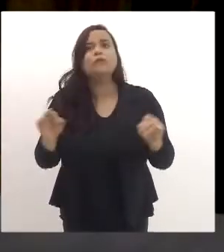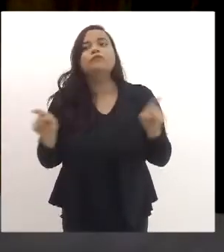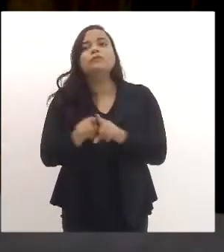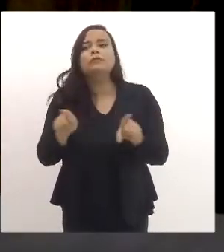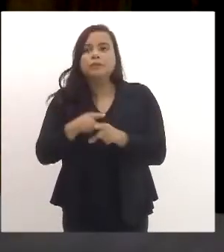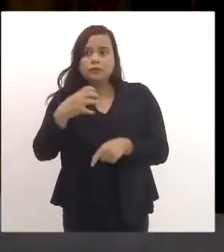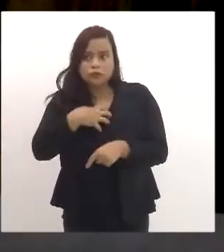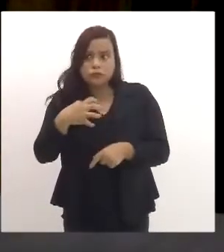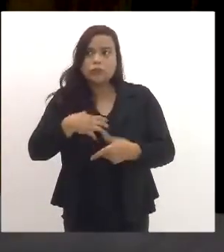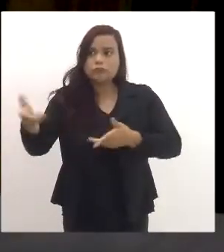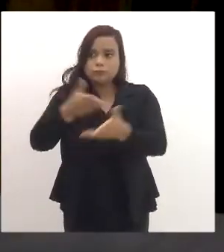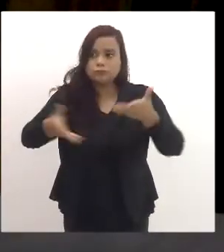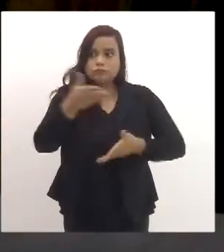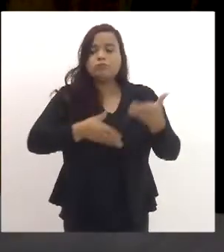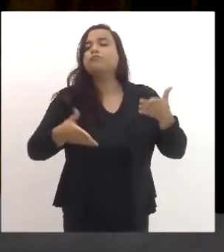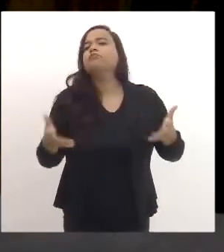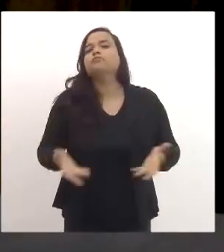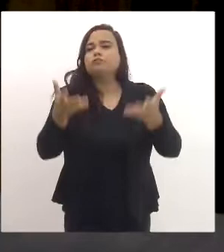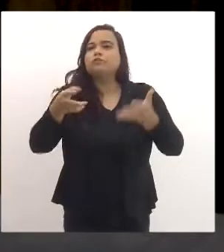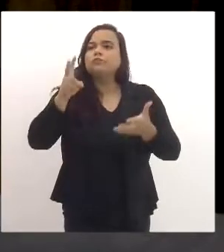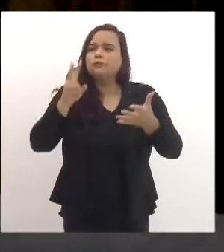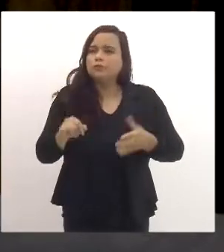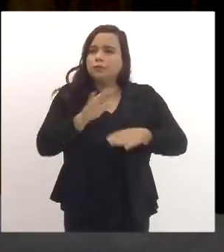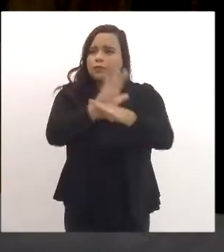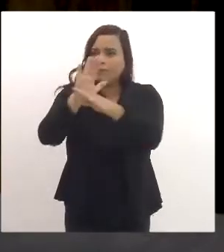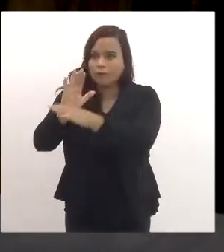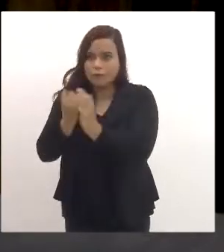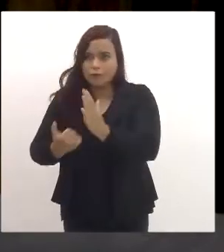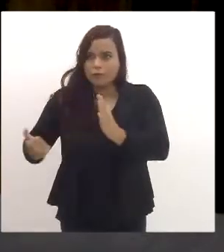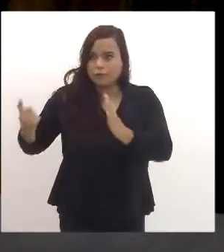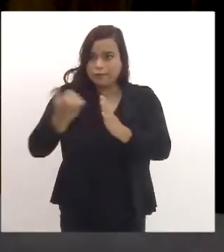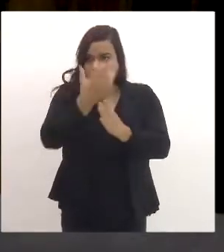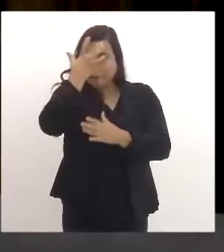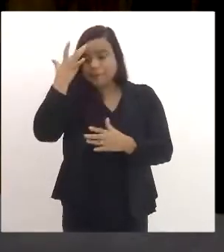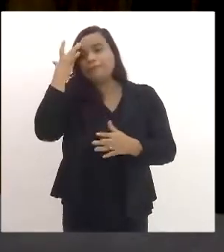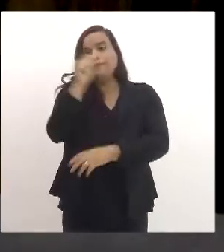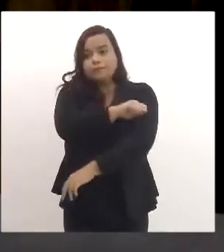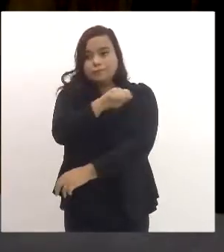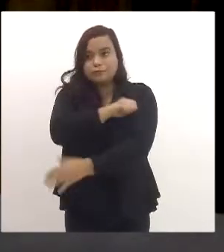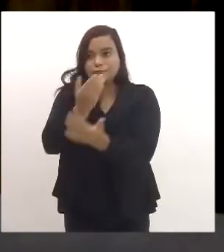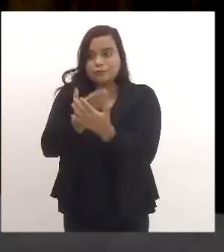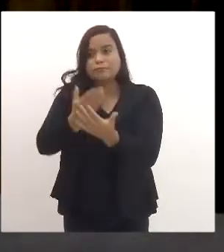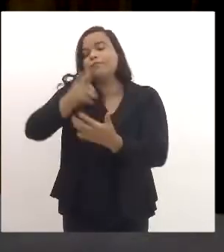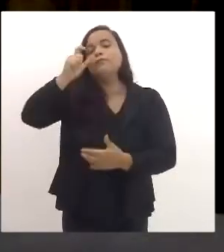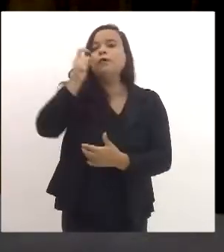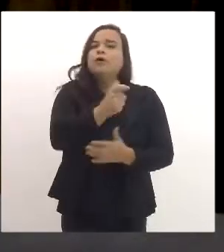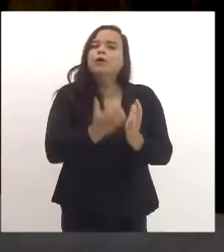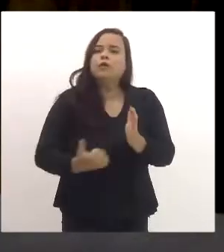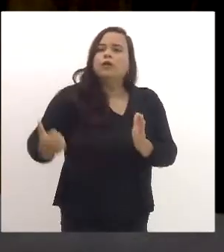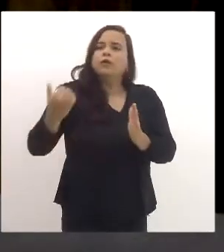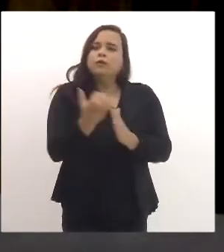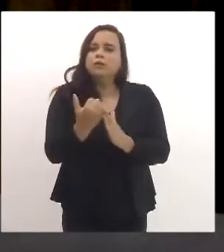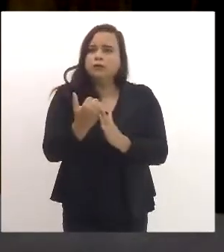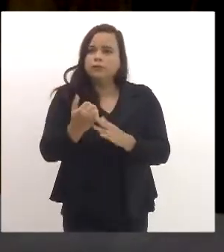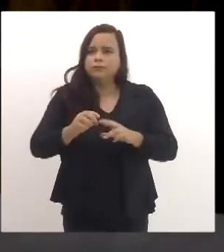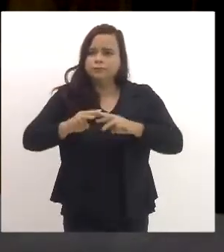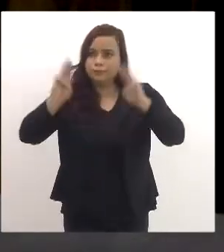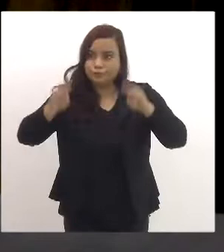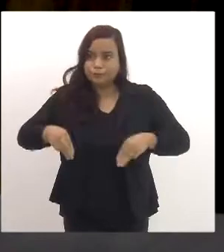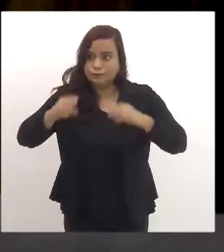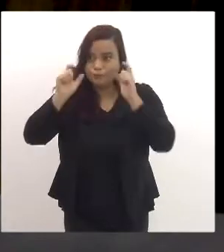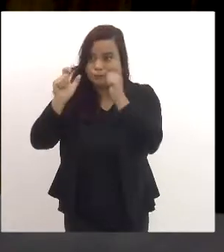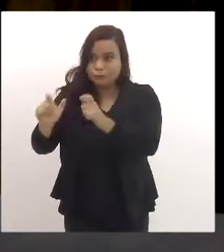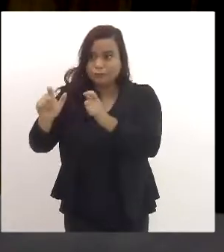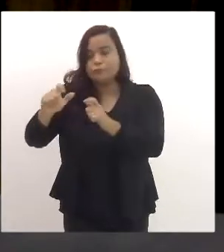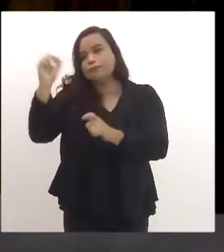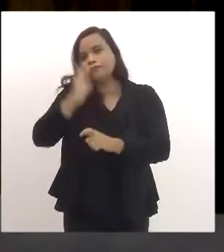forma circular e virtuosa, fará com que cada vez mais estudantes se interessem pelo nosso Museu